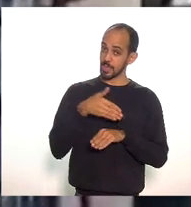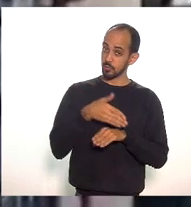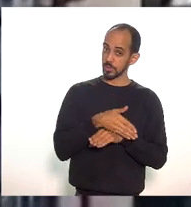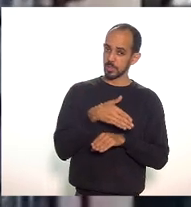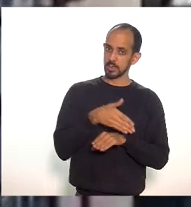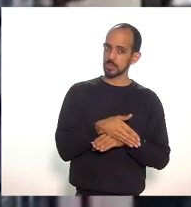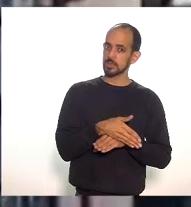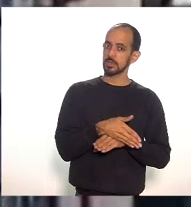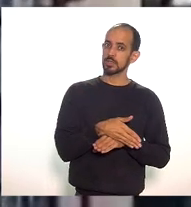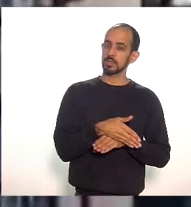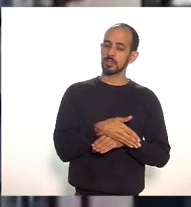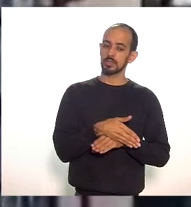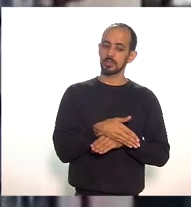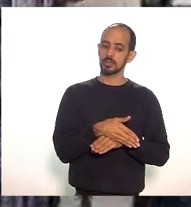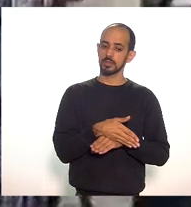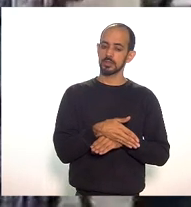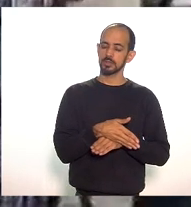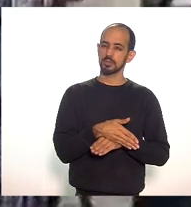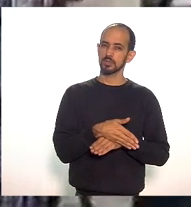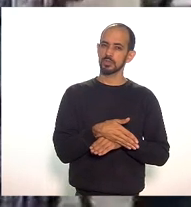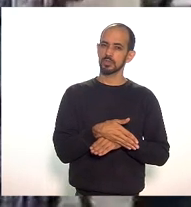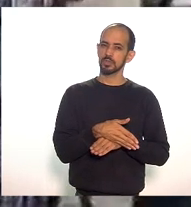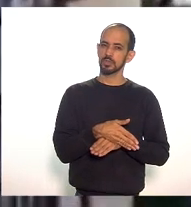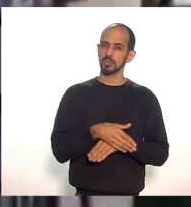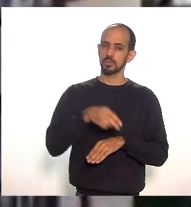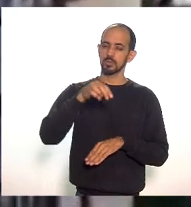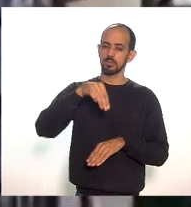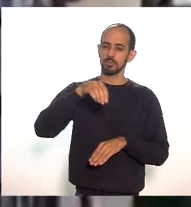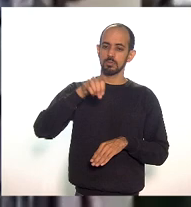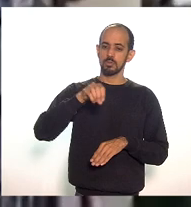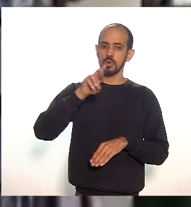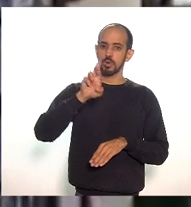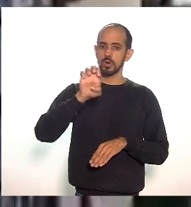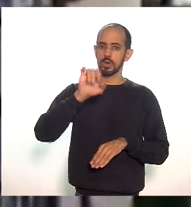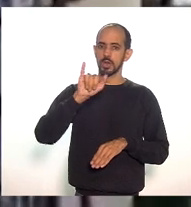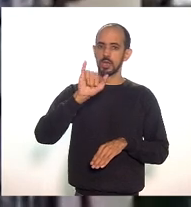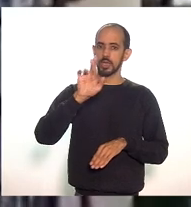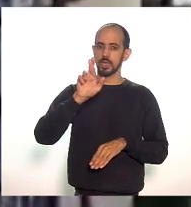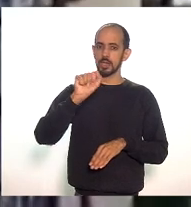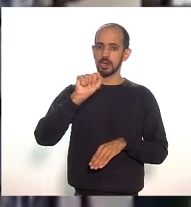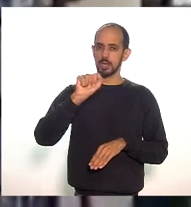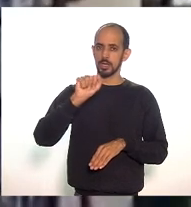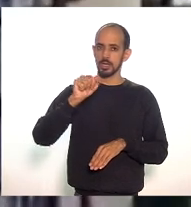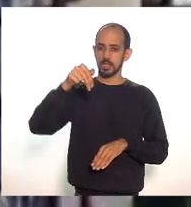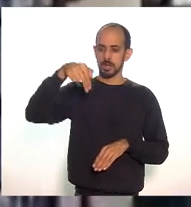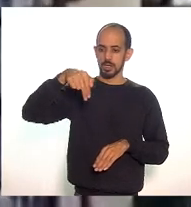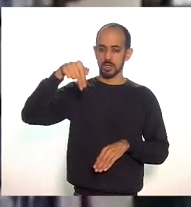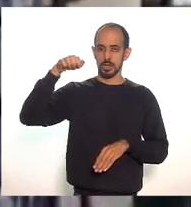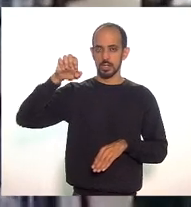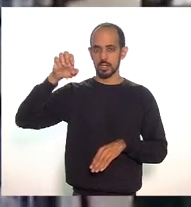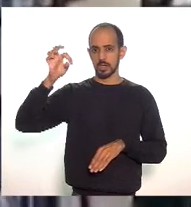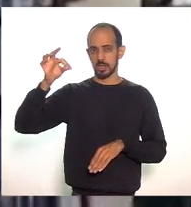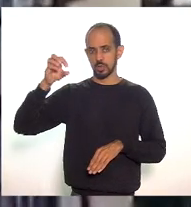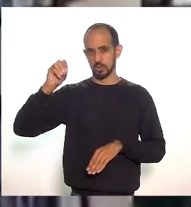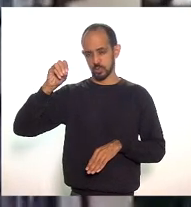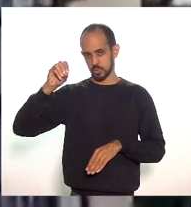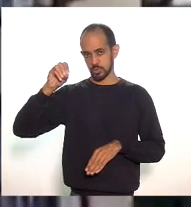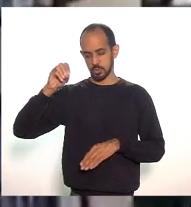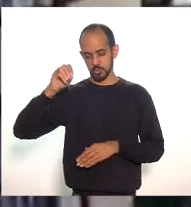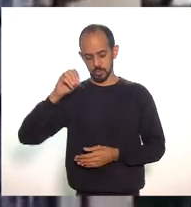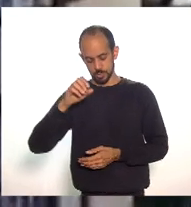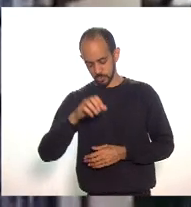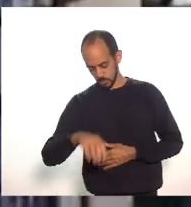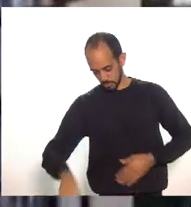do a morena pronto com o senhor Meireles